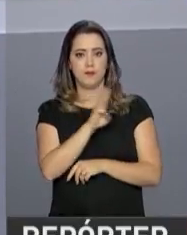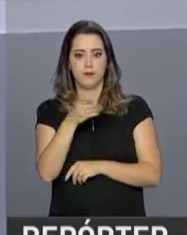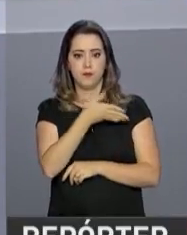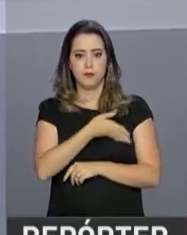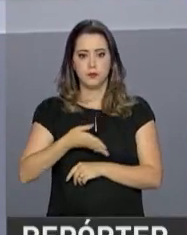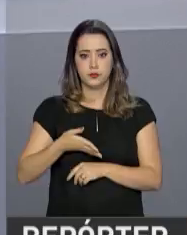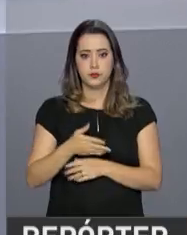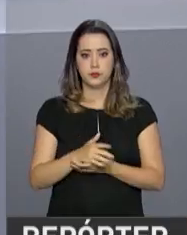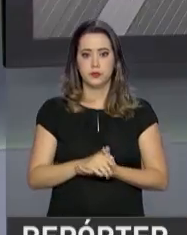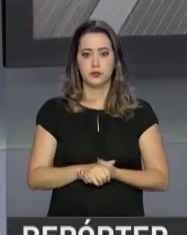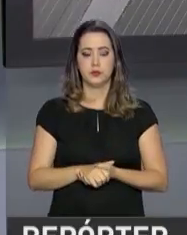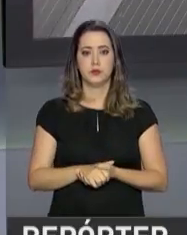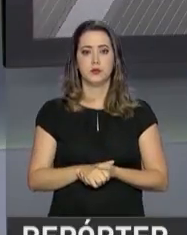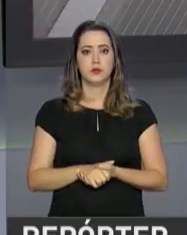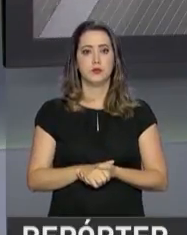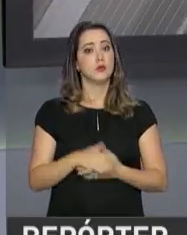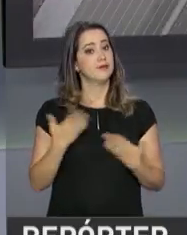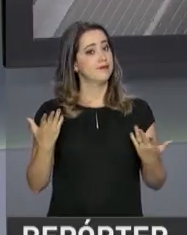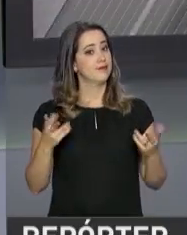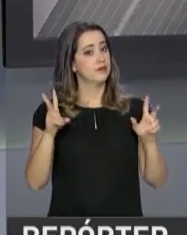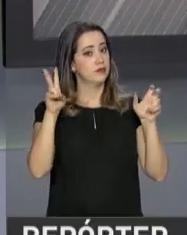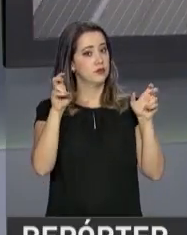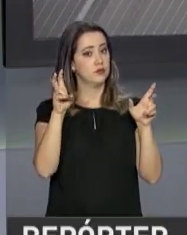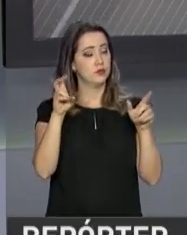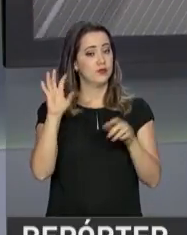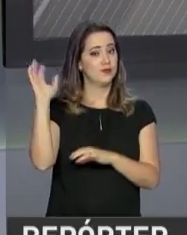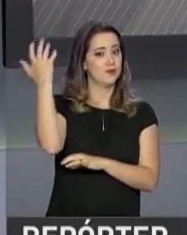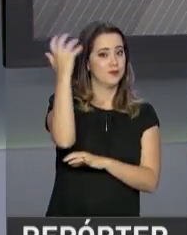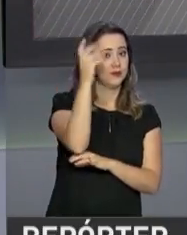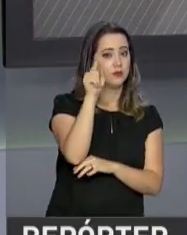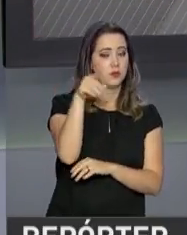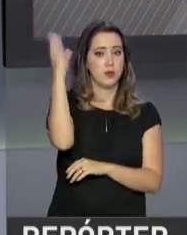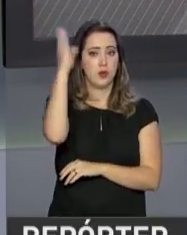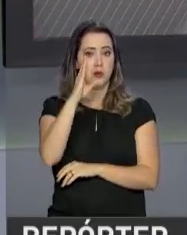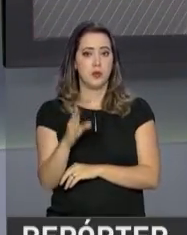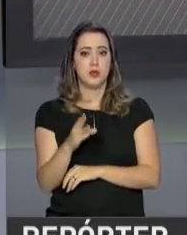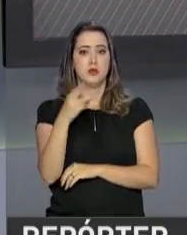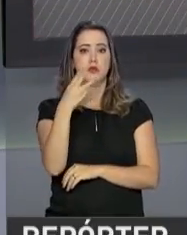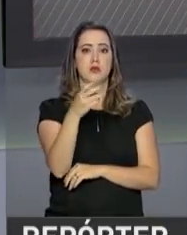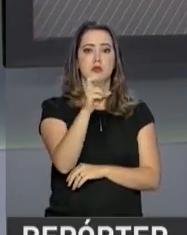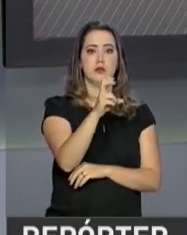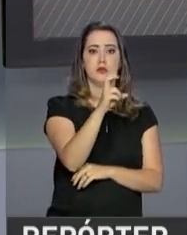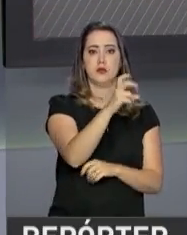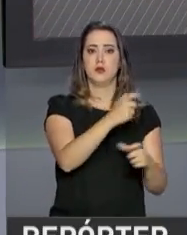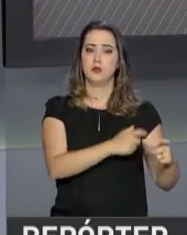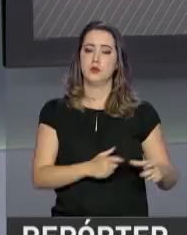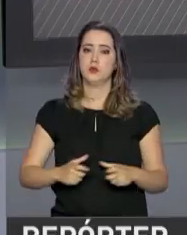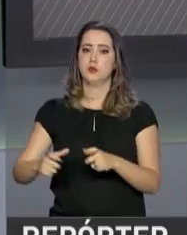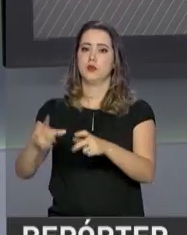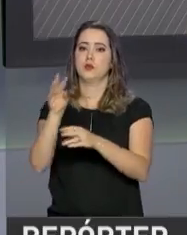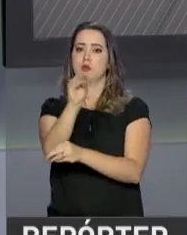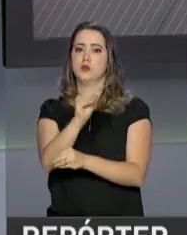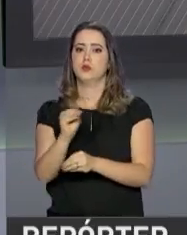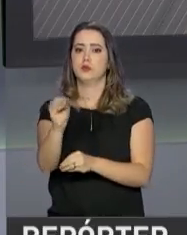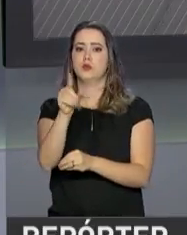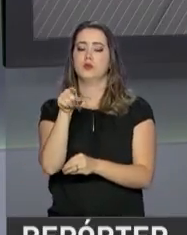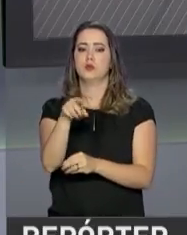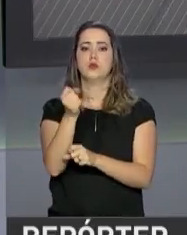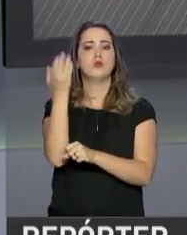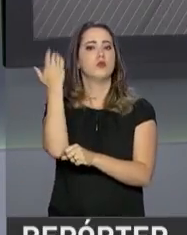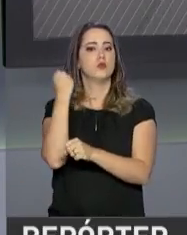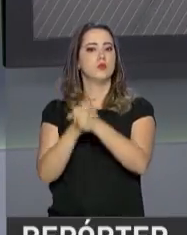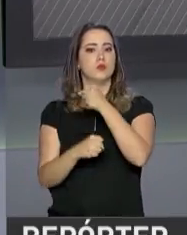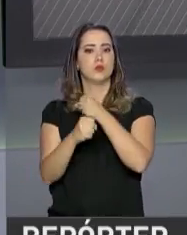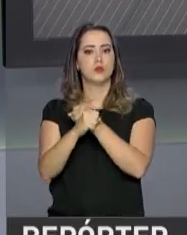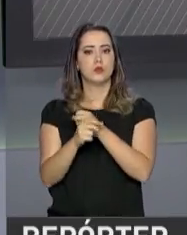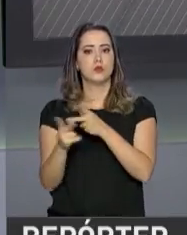banco do brasil o assunto agora é meio ambiente o brasil tem 355 unidades de conservação que no